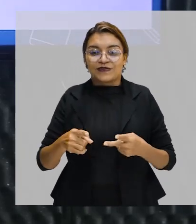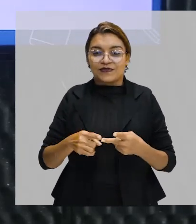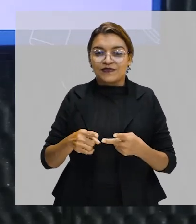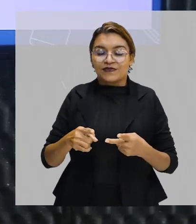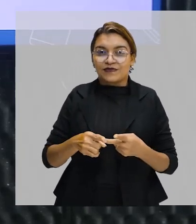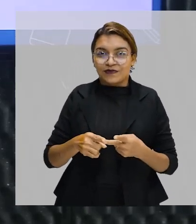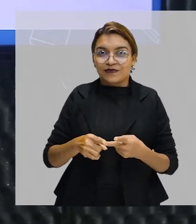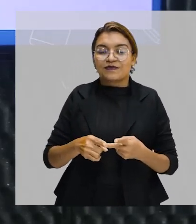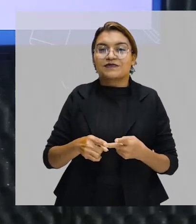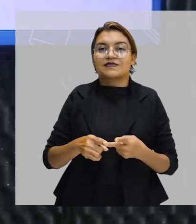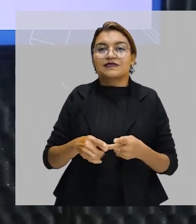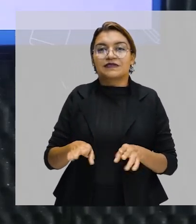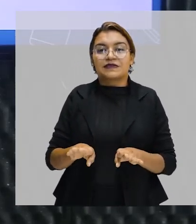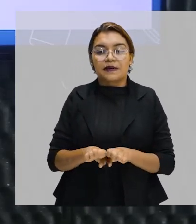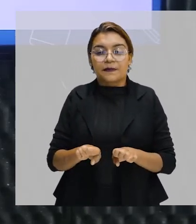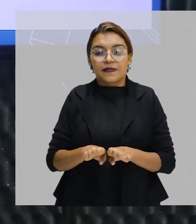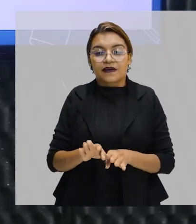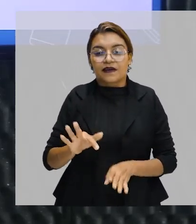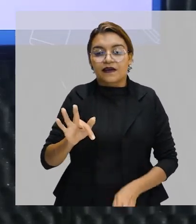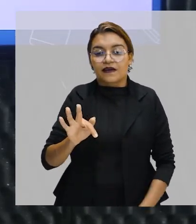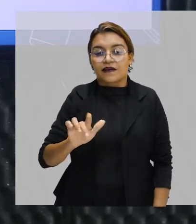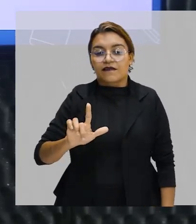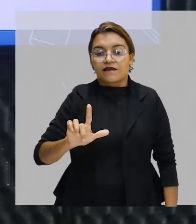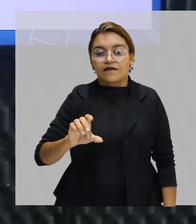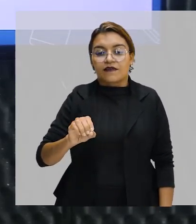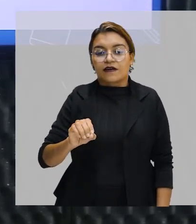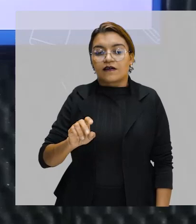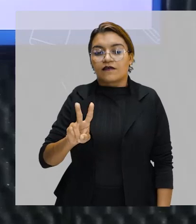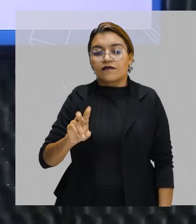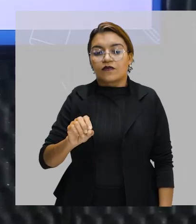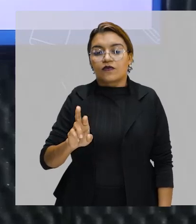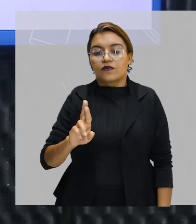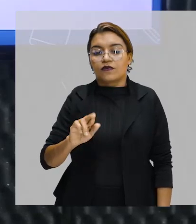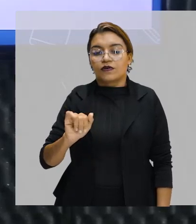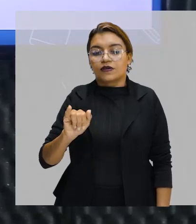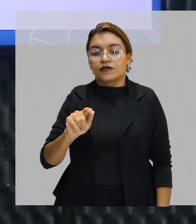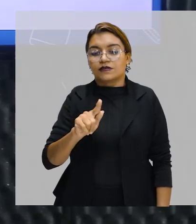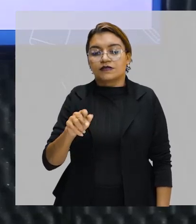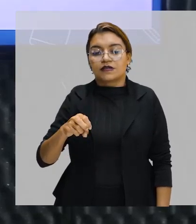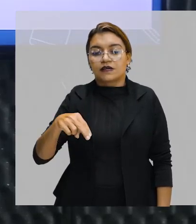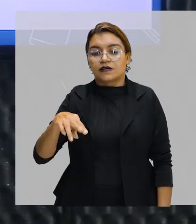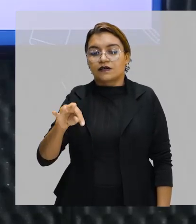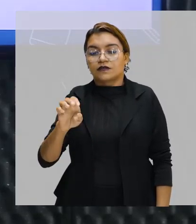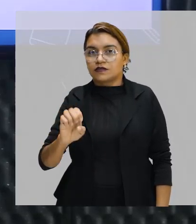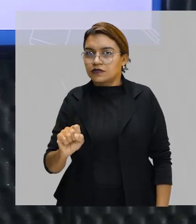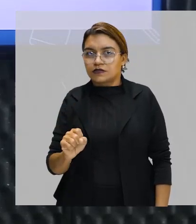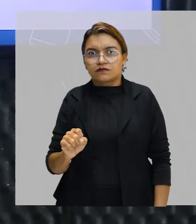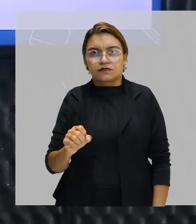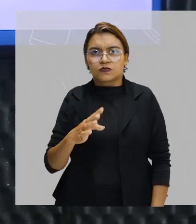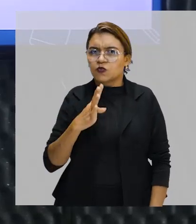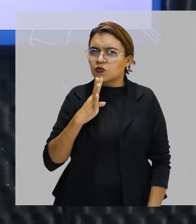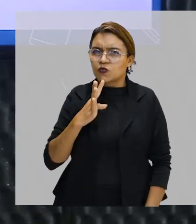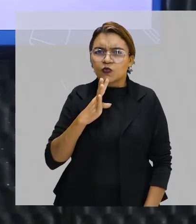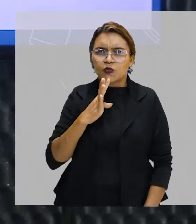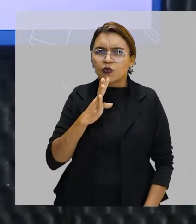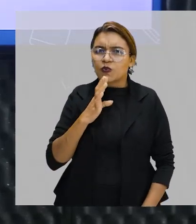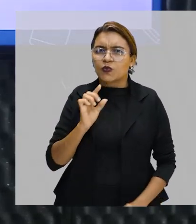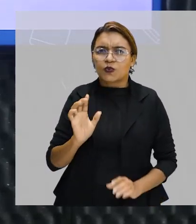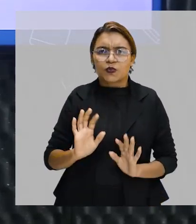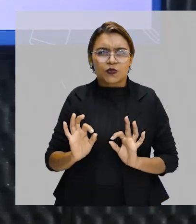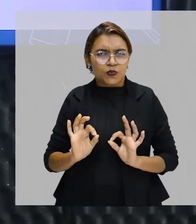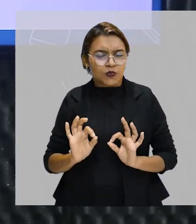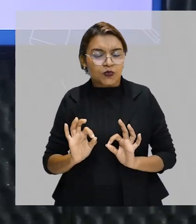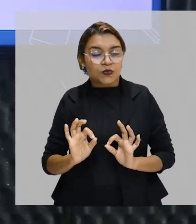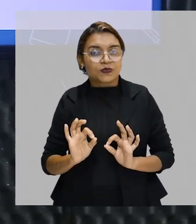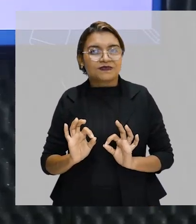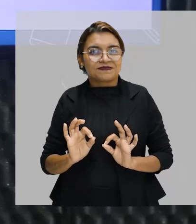flavorizantes e cosméticos. Talvez flavorizantes vocês ainda não ouviram, ou boa parte de vocês ainda